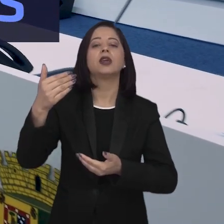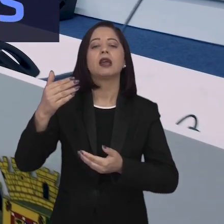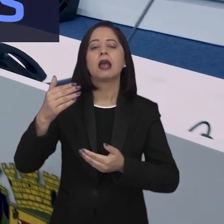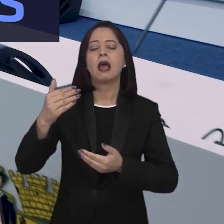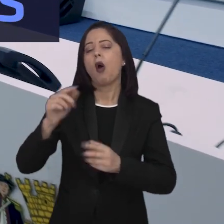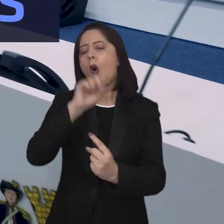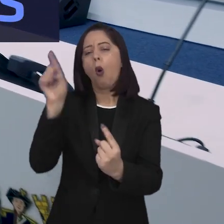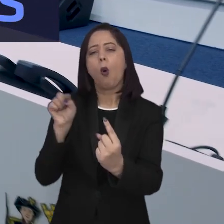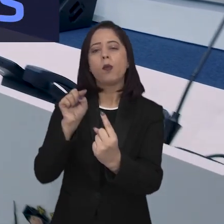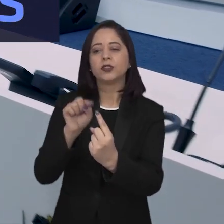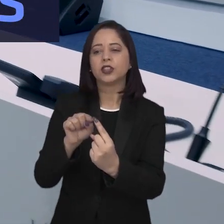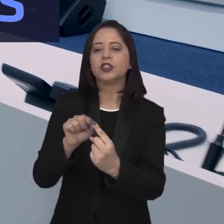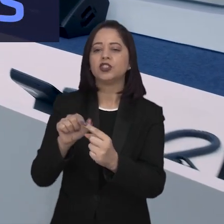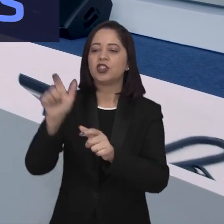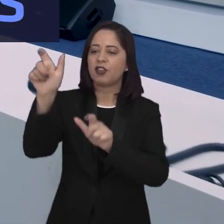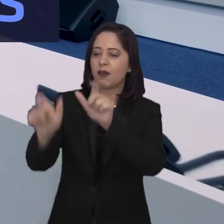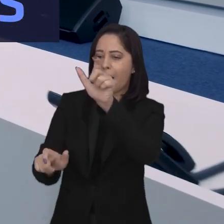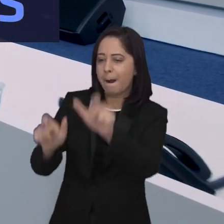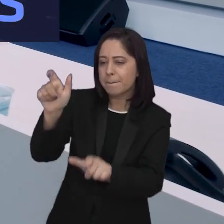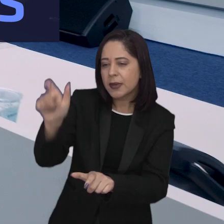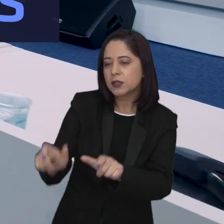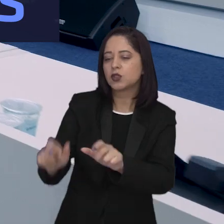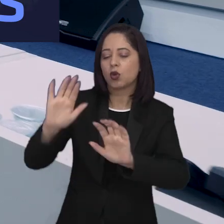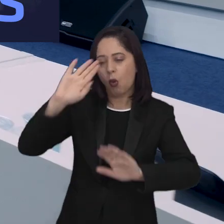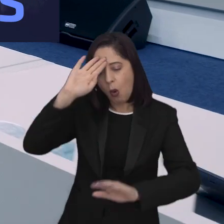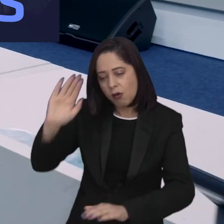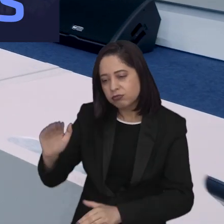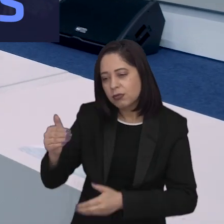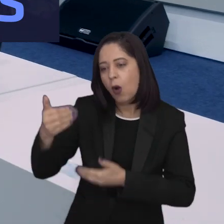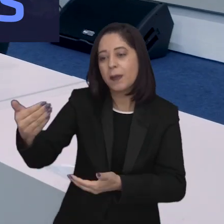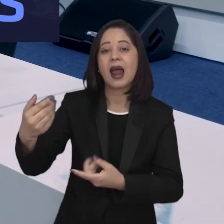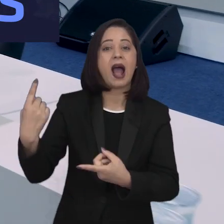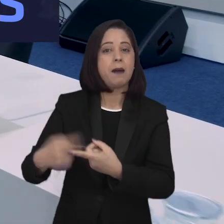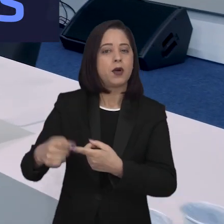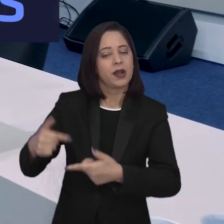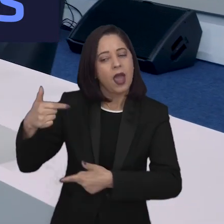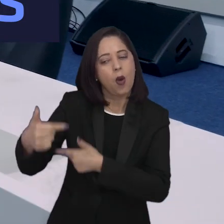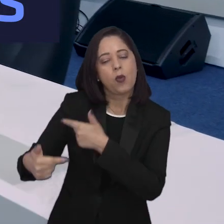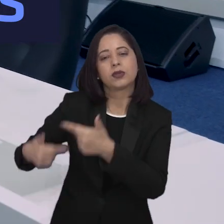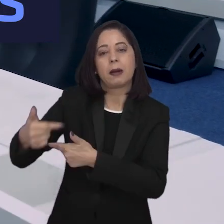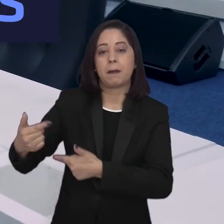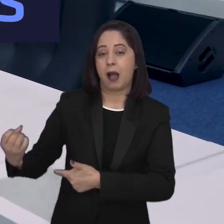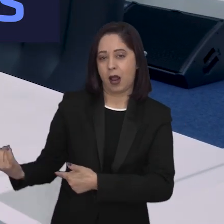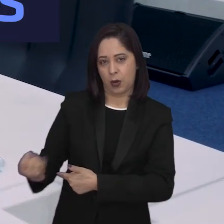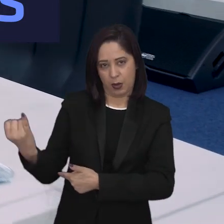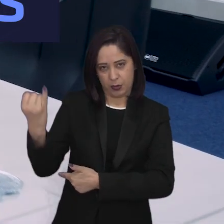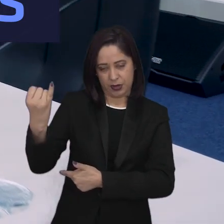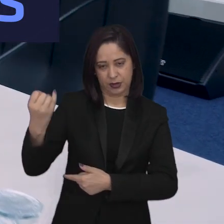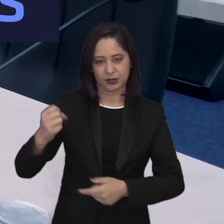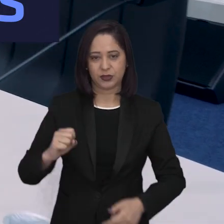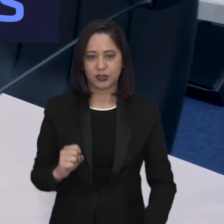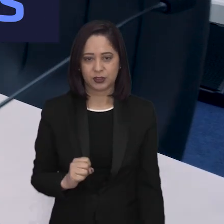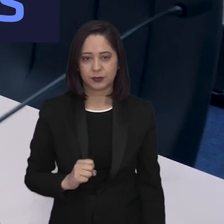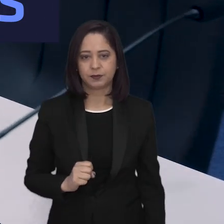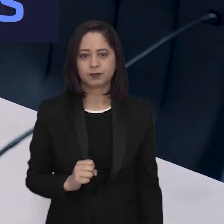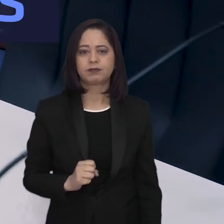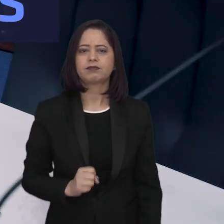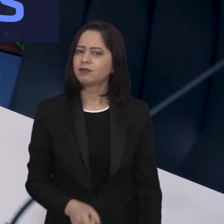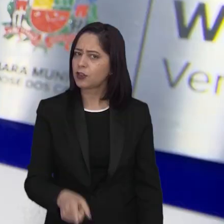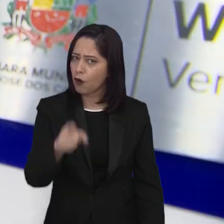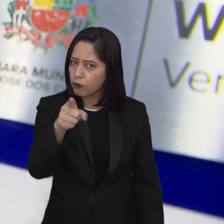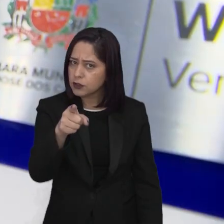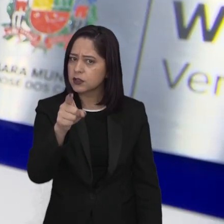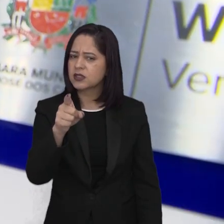solenes, convocadas como forma de homenagear a história ou o trabalho de uma pessoa ou instituições importantes para a